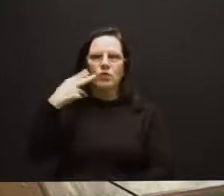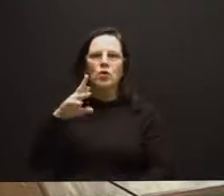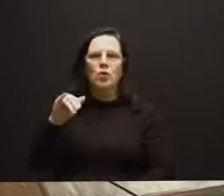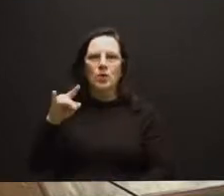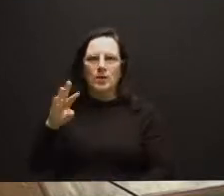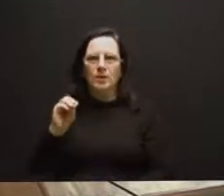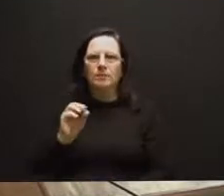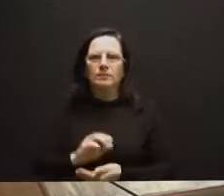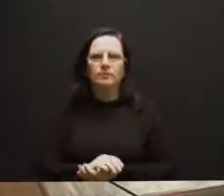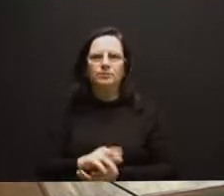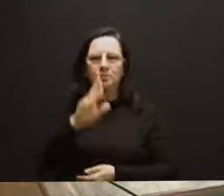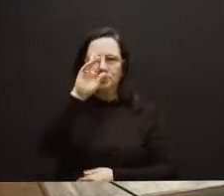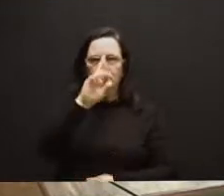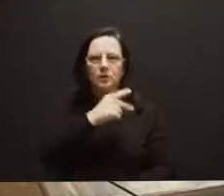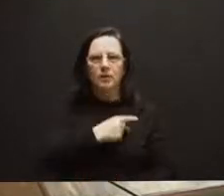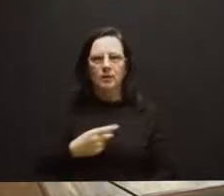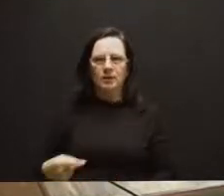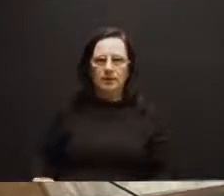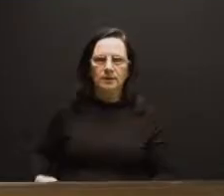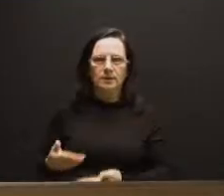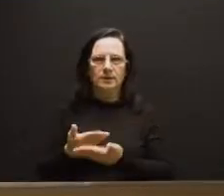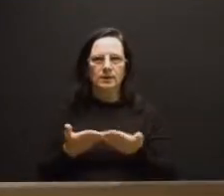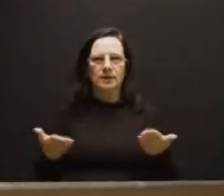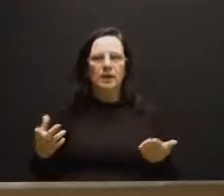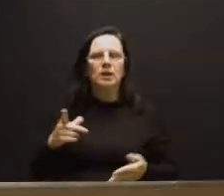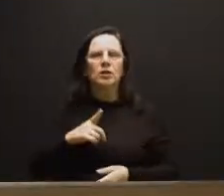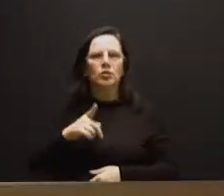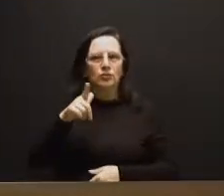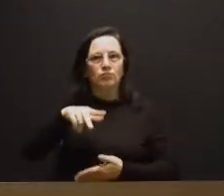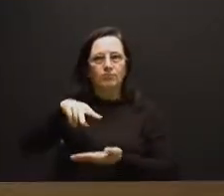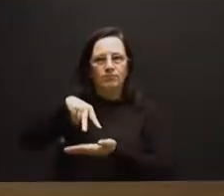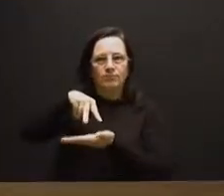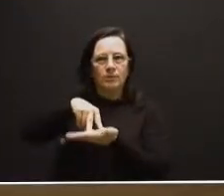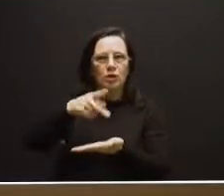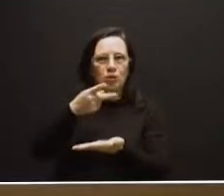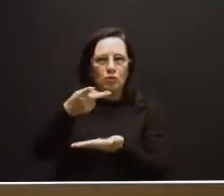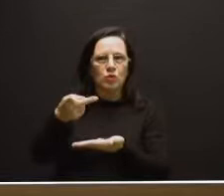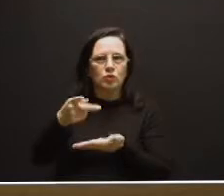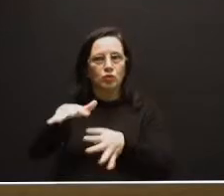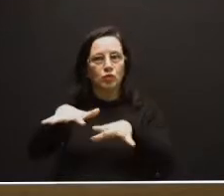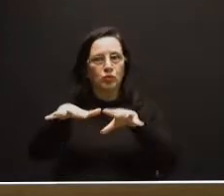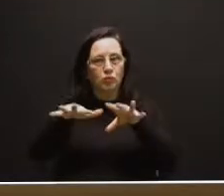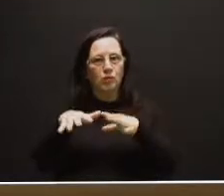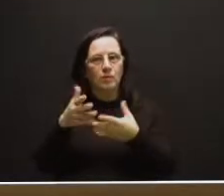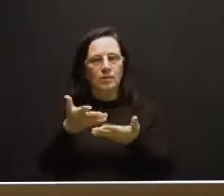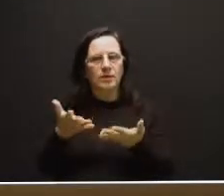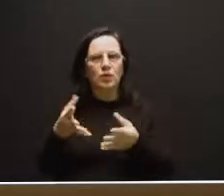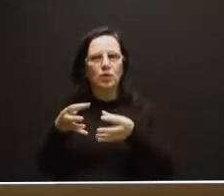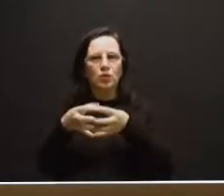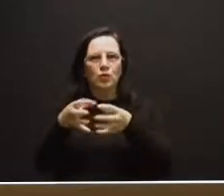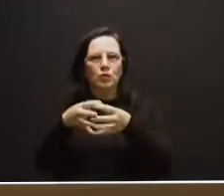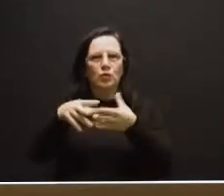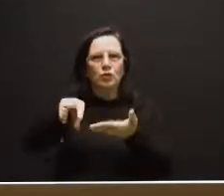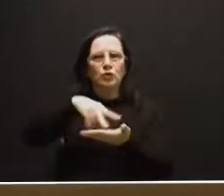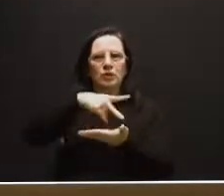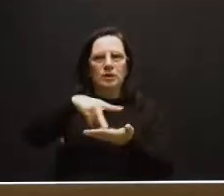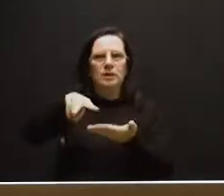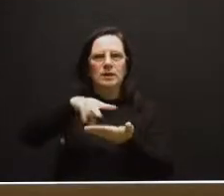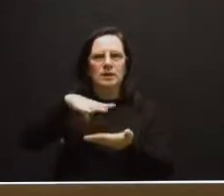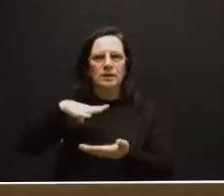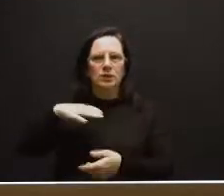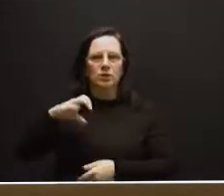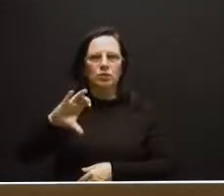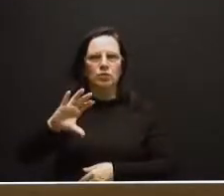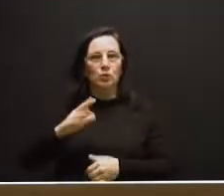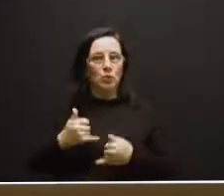alemão o presidente novos pares venho mais uma vez dessa tribuna apresentar uma moção de aplauso à companhia de dança de cubatão muito